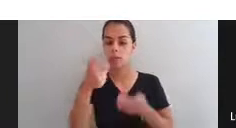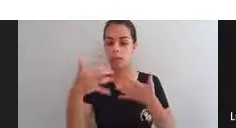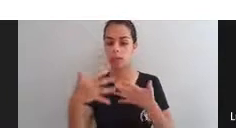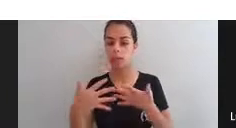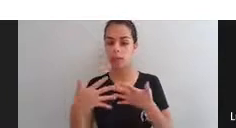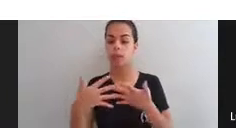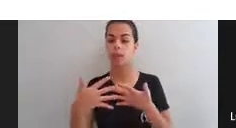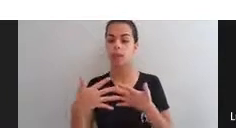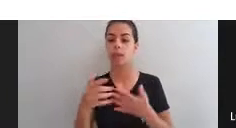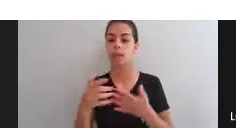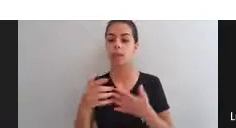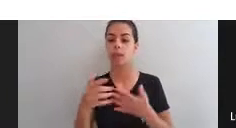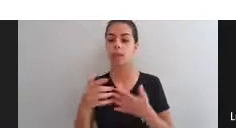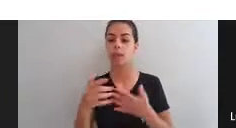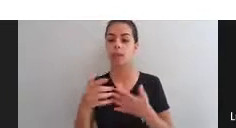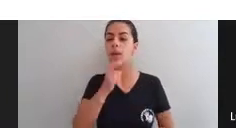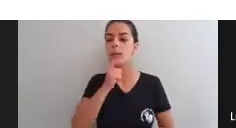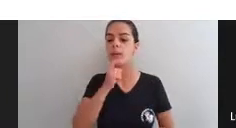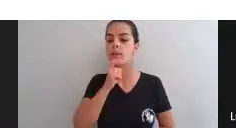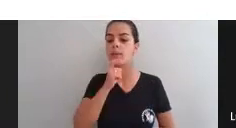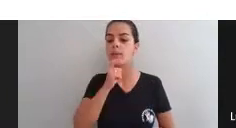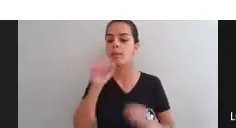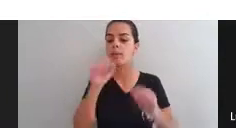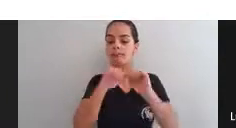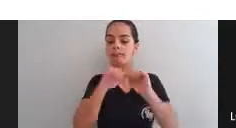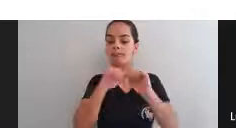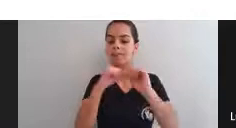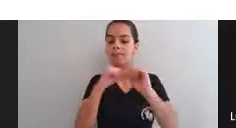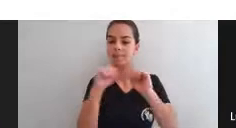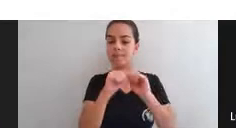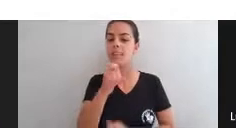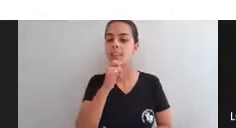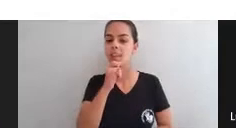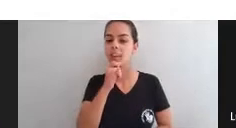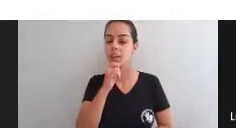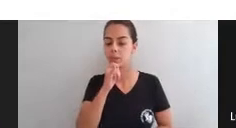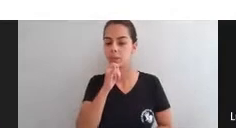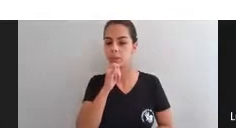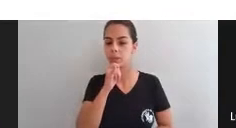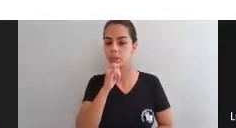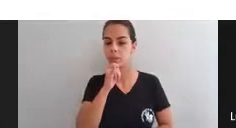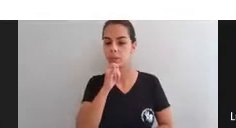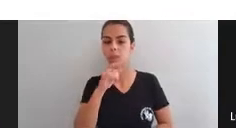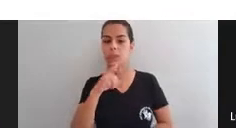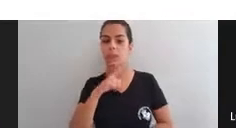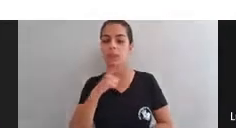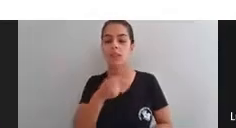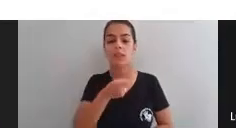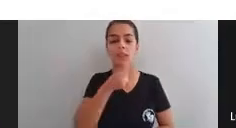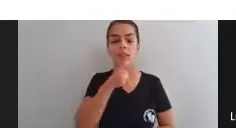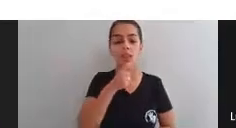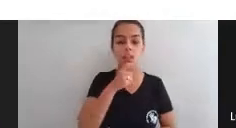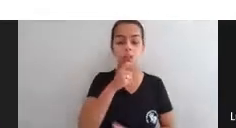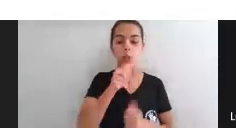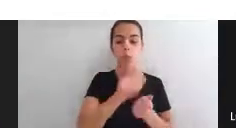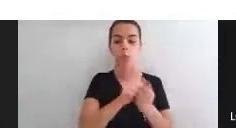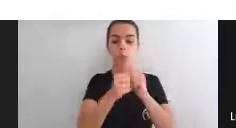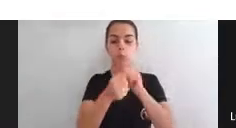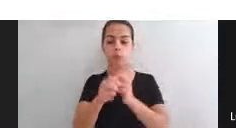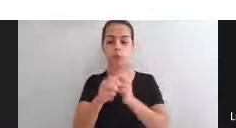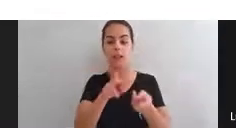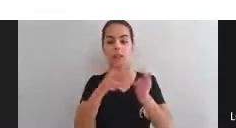o refrigerador, né? Que a gente está tirando o calor de uma fonte fria e passando para uma